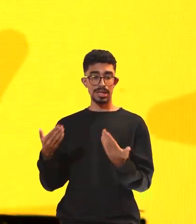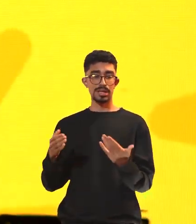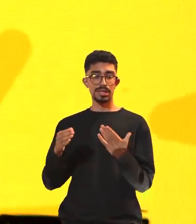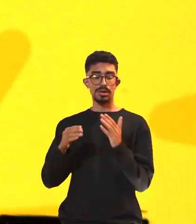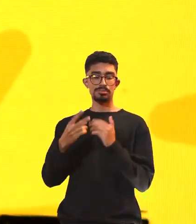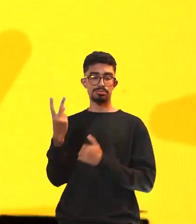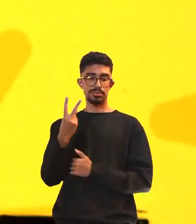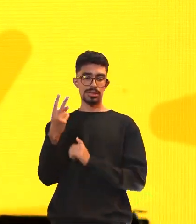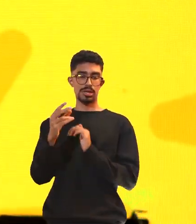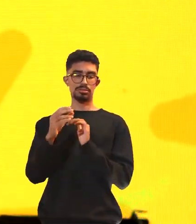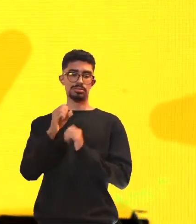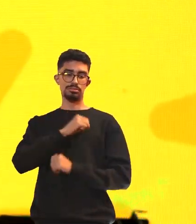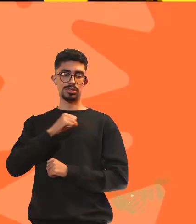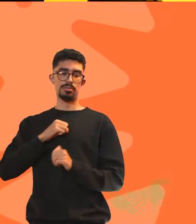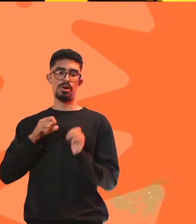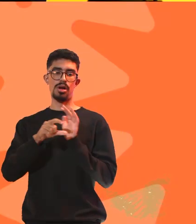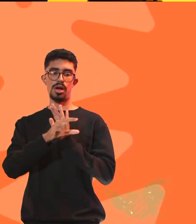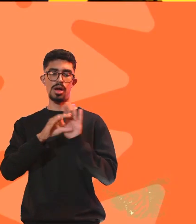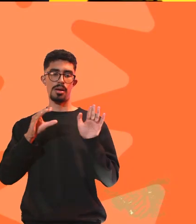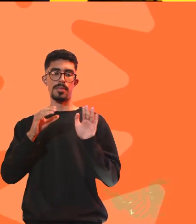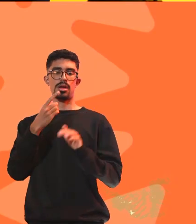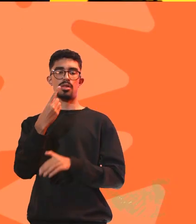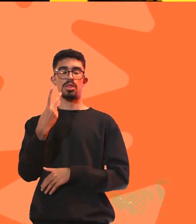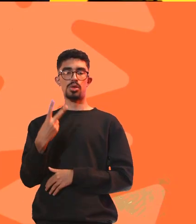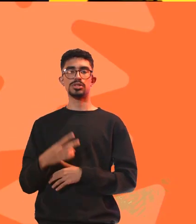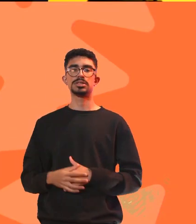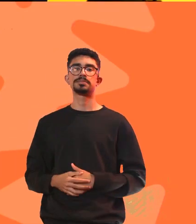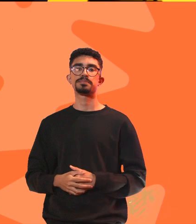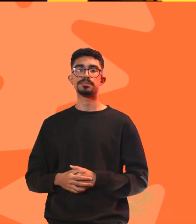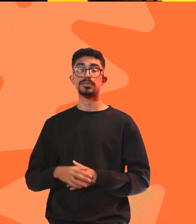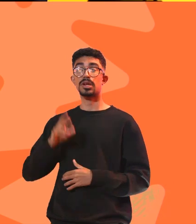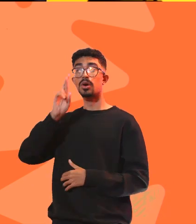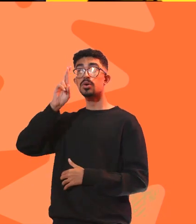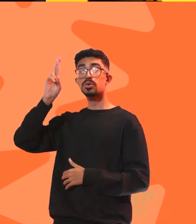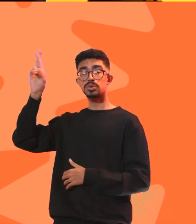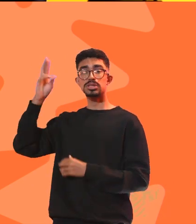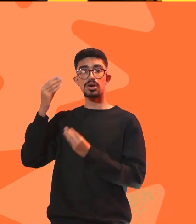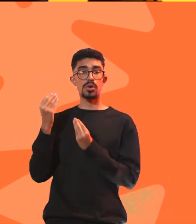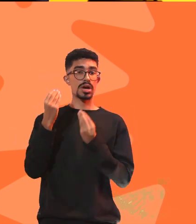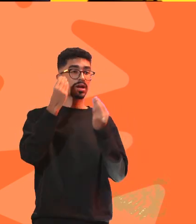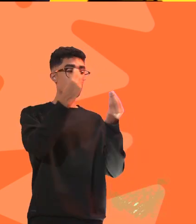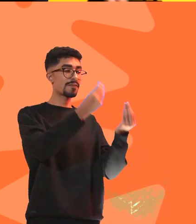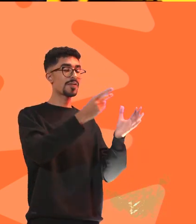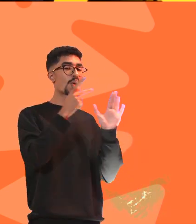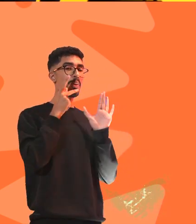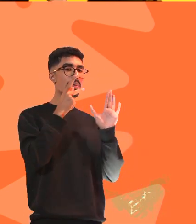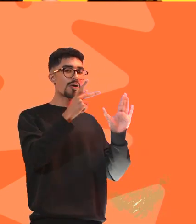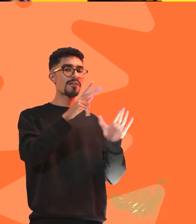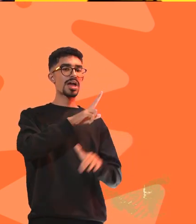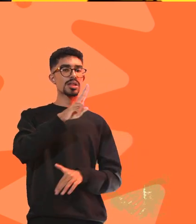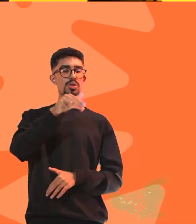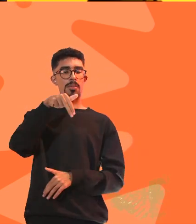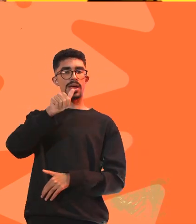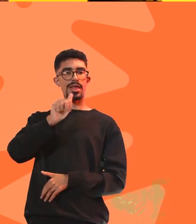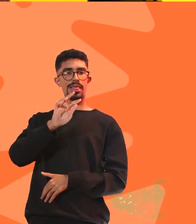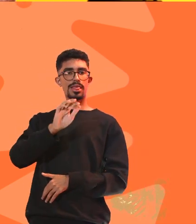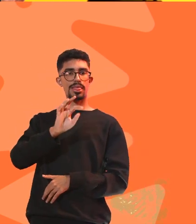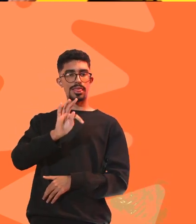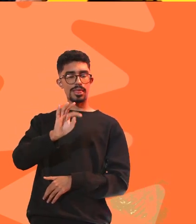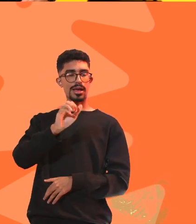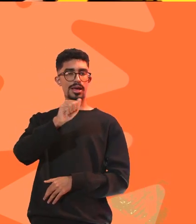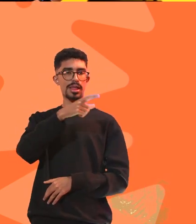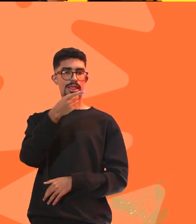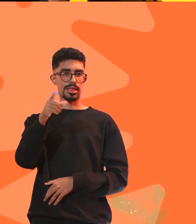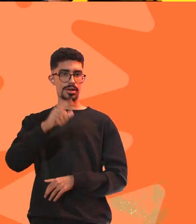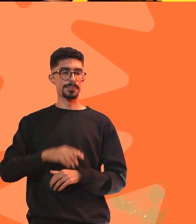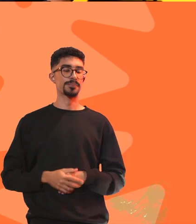capítulo 12. E o Senhor enviou a Davi o profeta Natan. Ao chegar, ele disse a Davi, 2 homens viviam numa cidade. Um